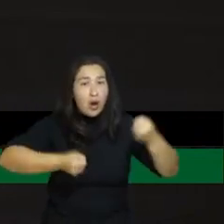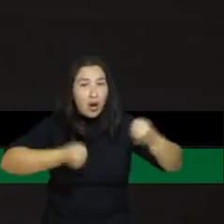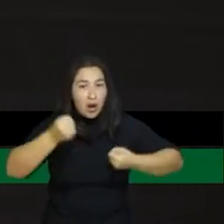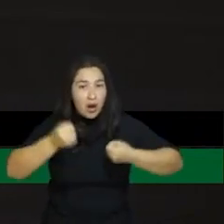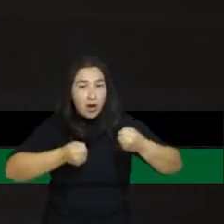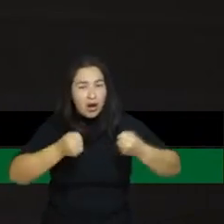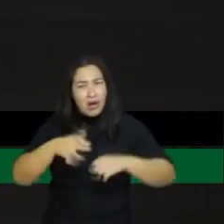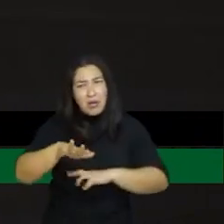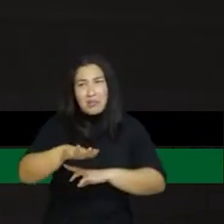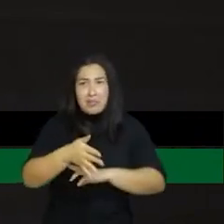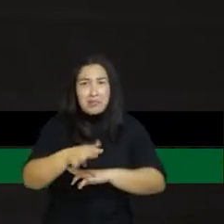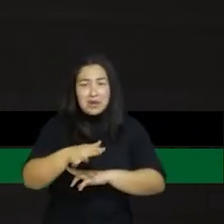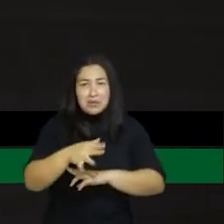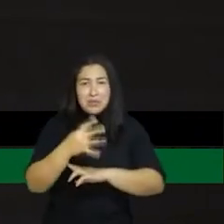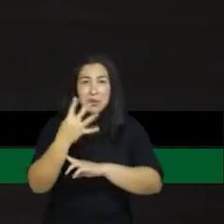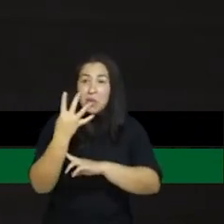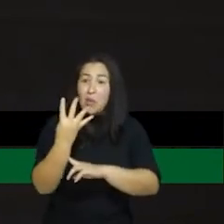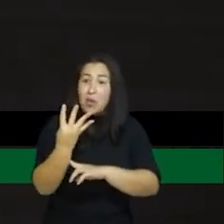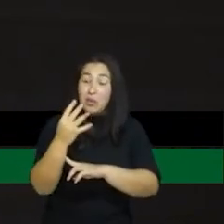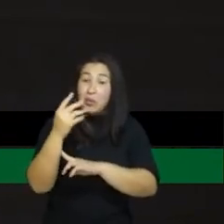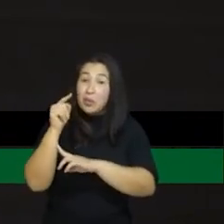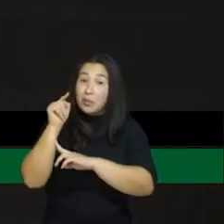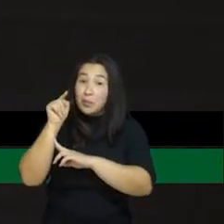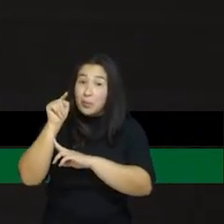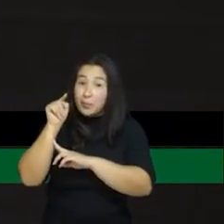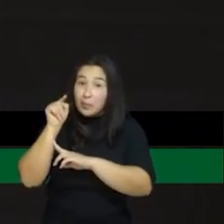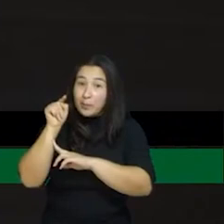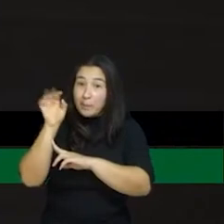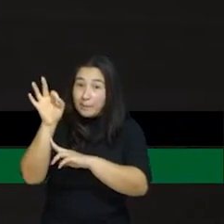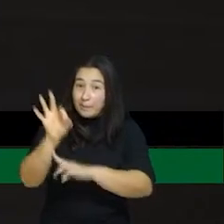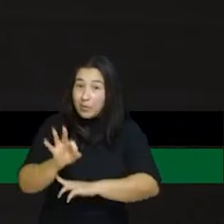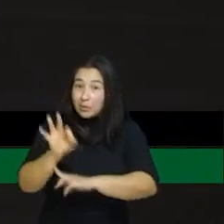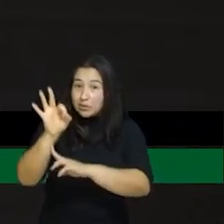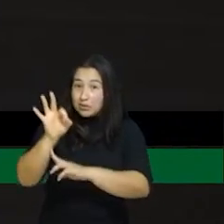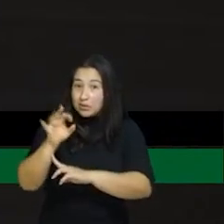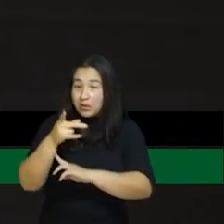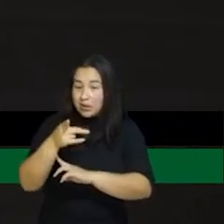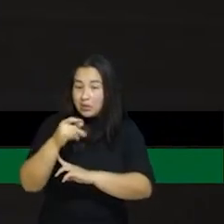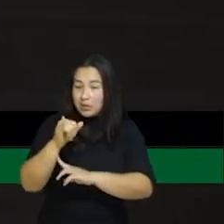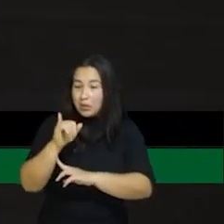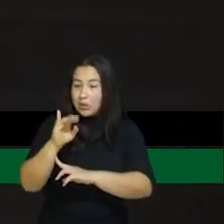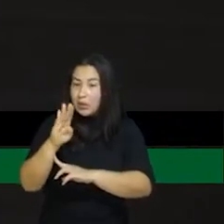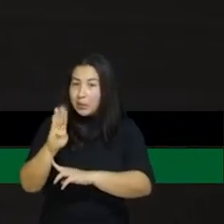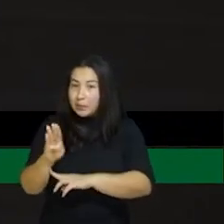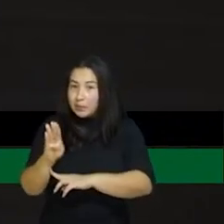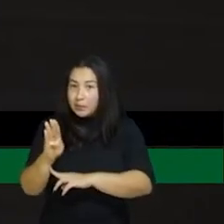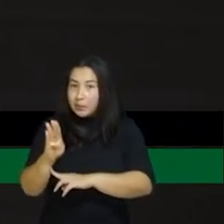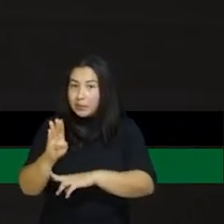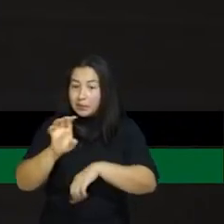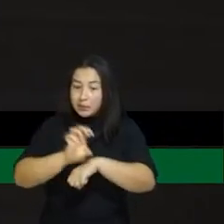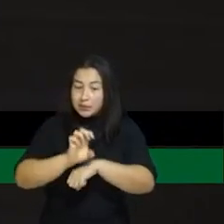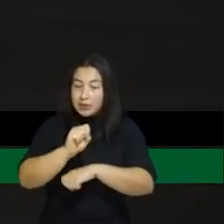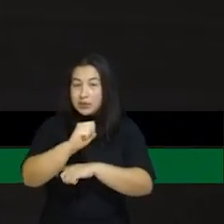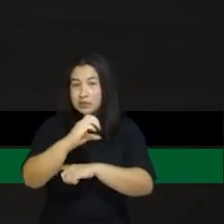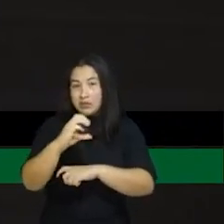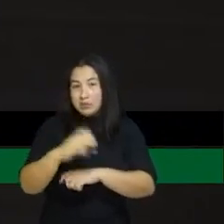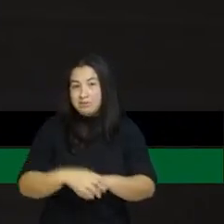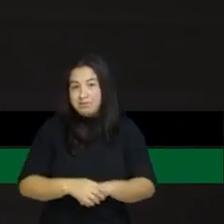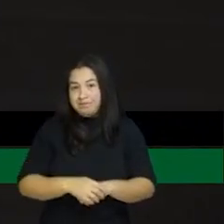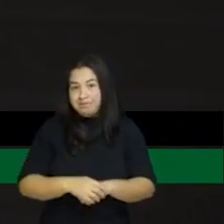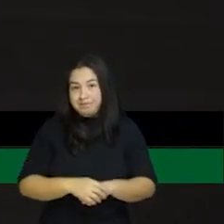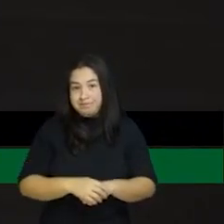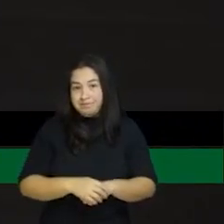Dona Francisca, 4% do PIB do estado de Santa Catarina. Nós estamos falando de uma estrada, de uma rua,